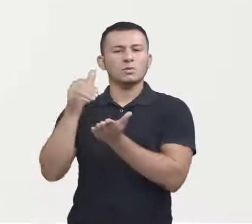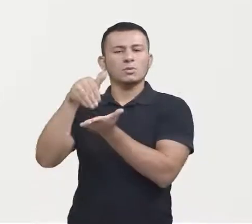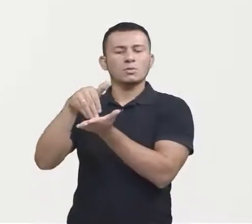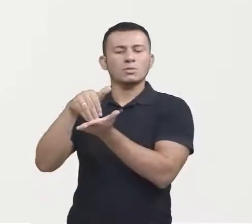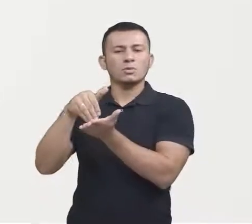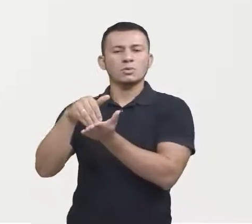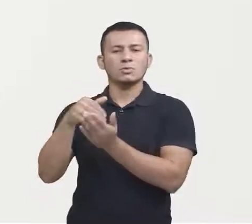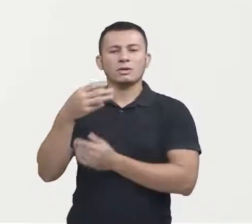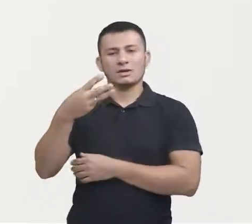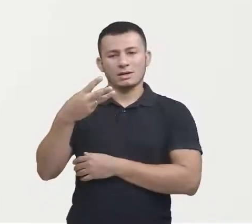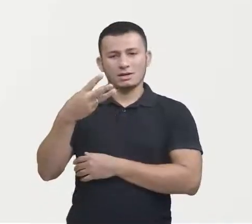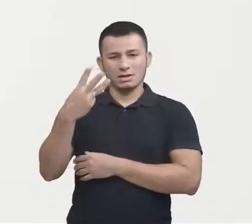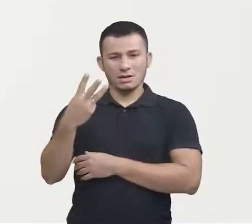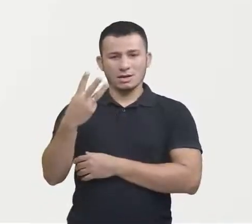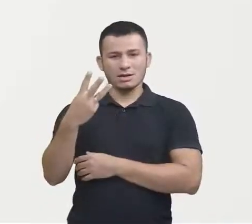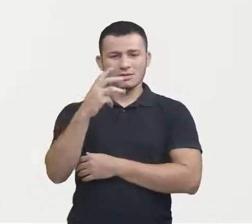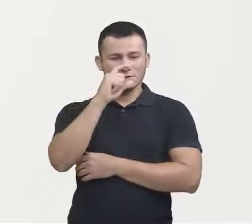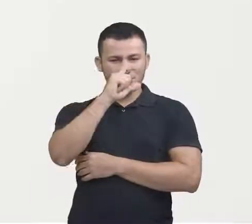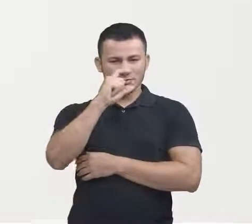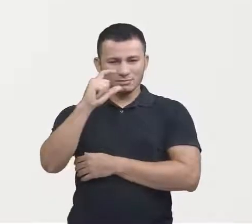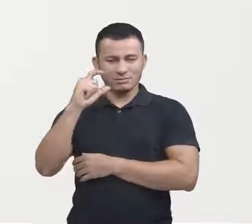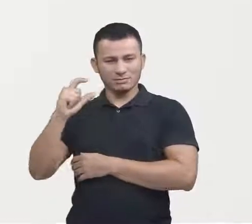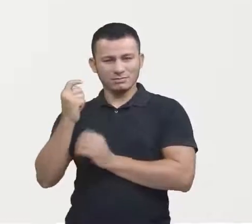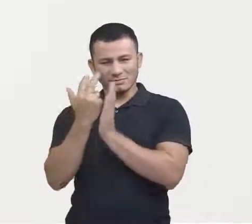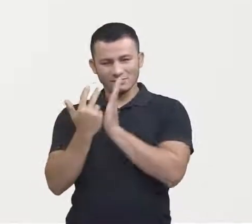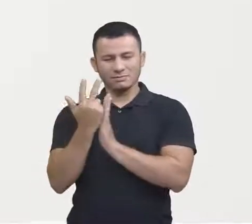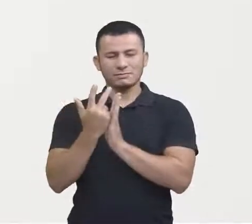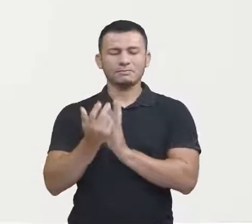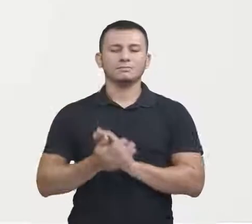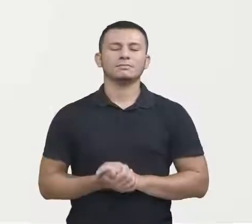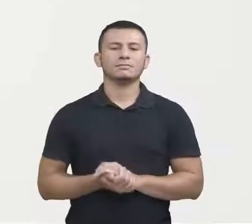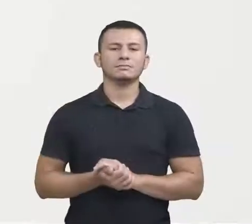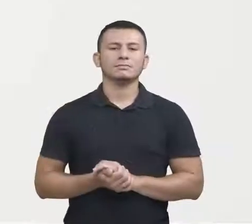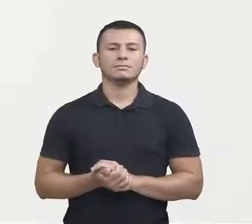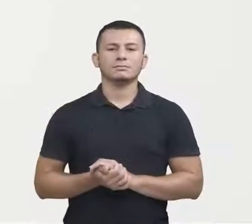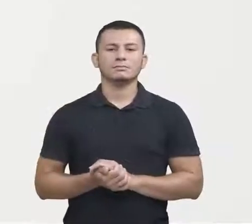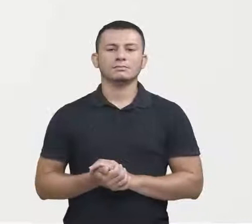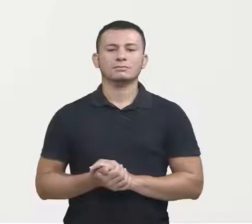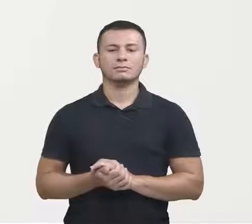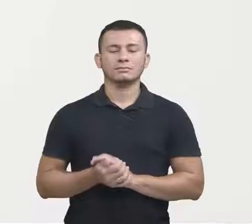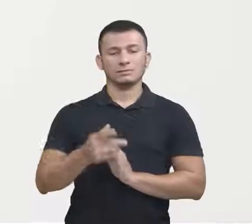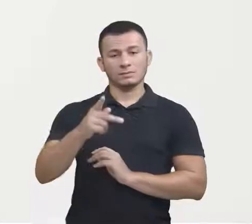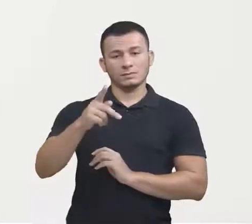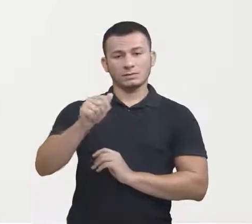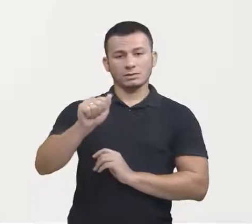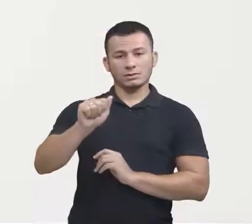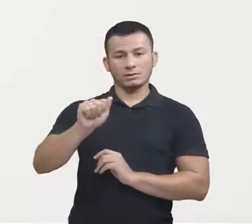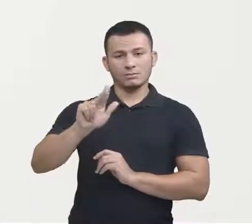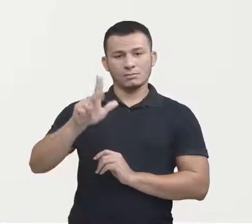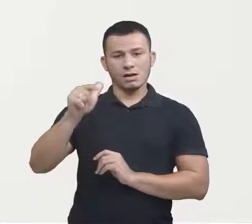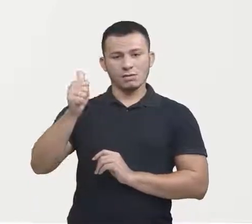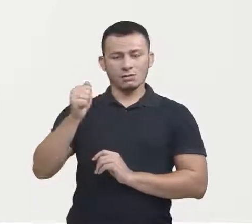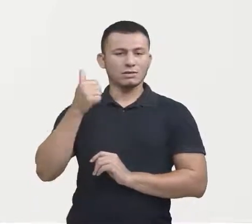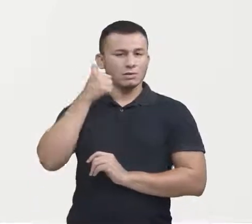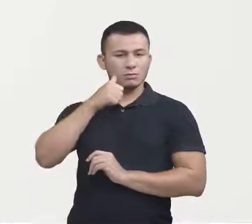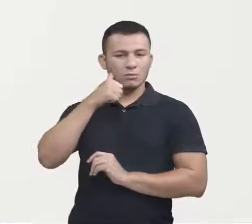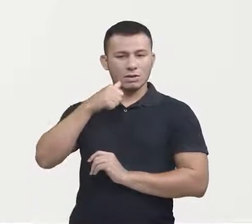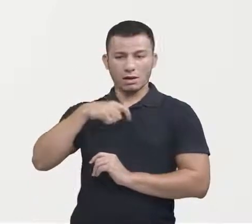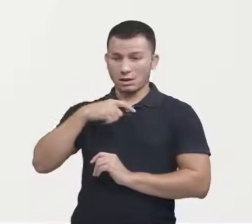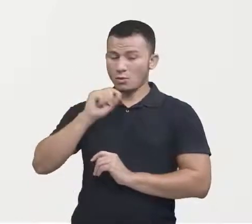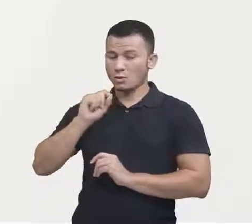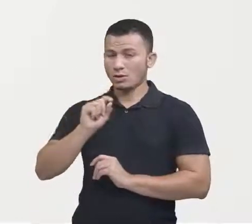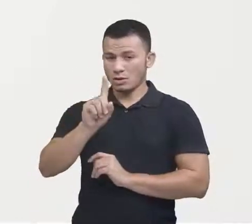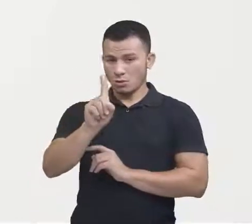três figurinhas a Oi Paula tem uma centena